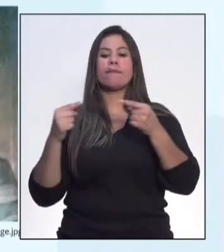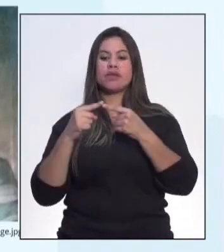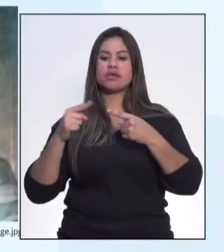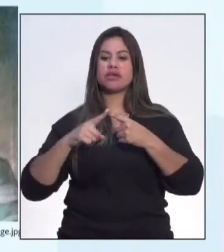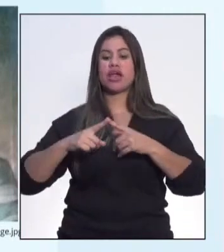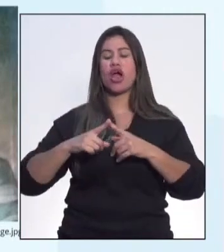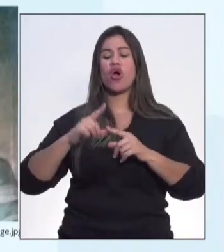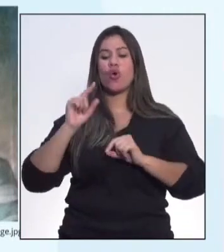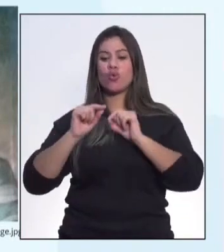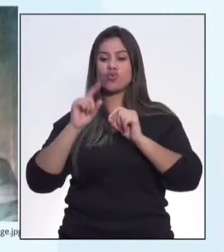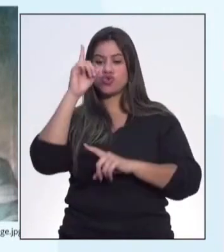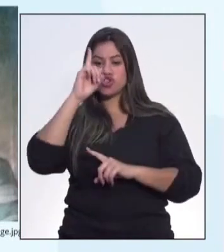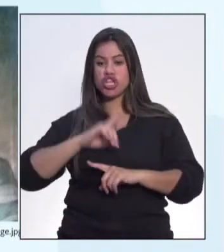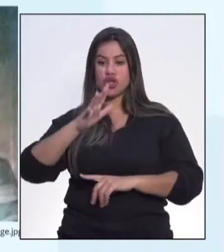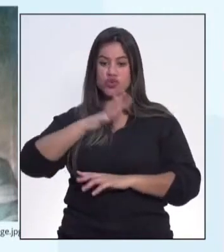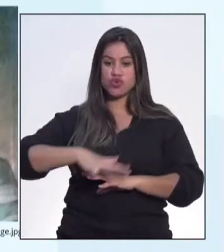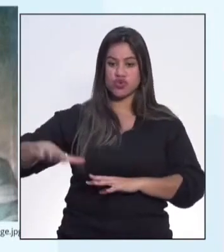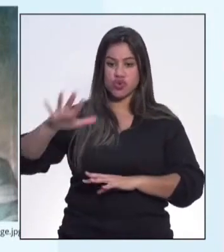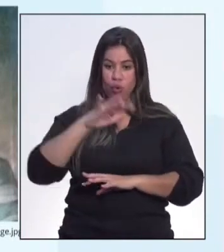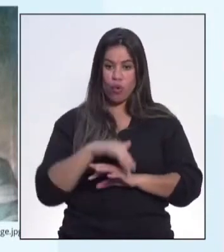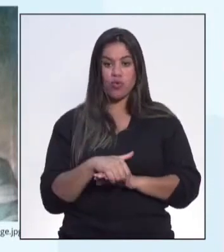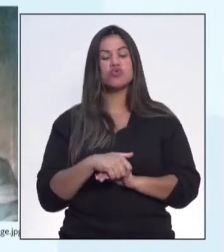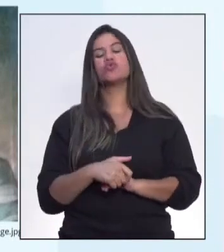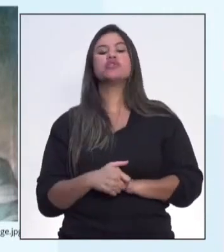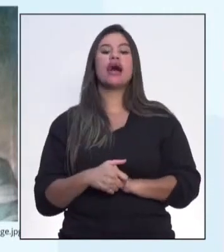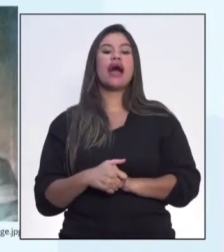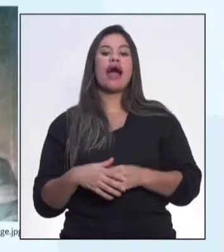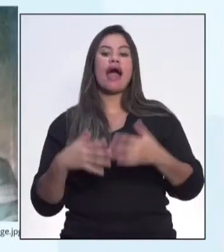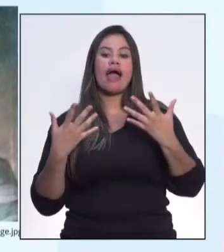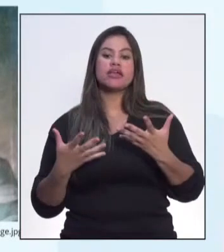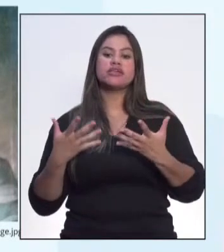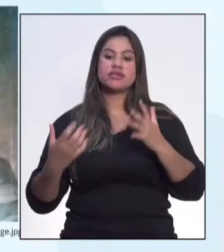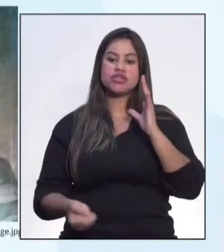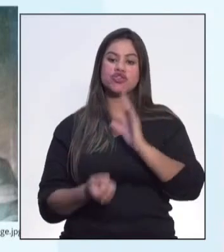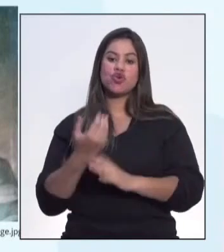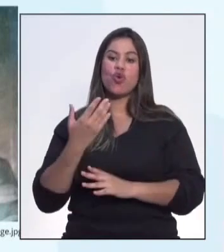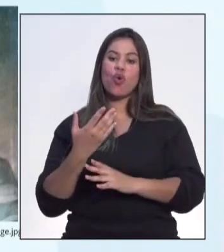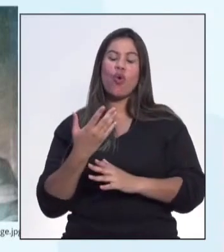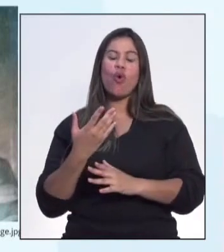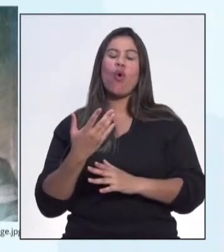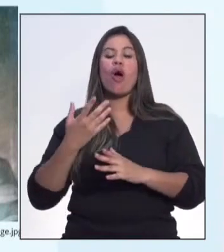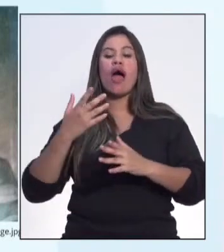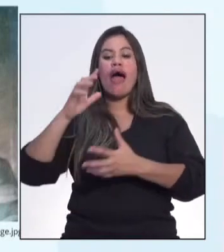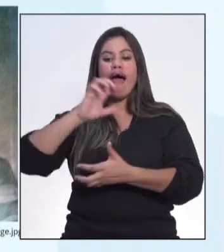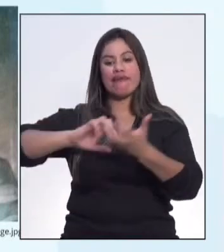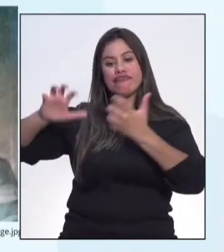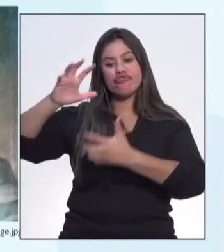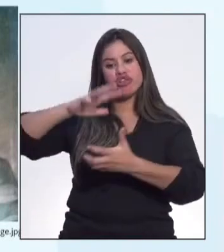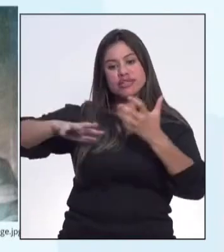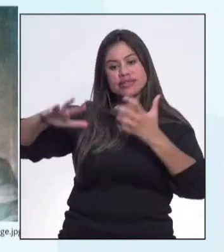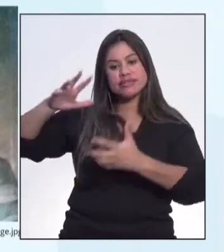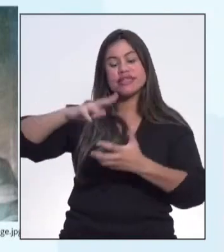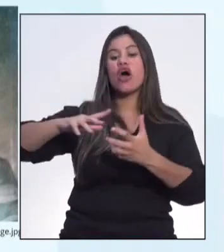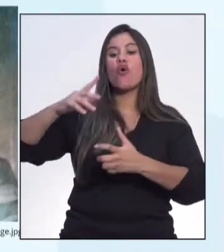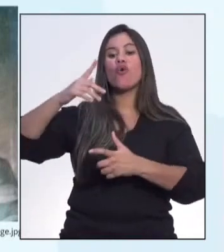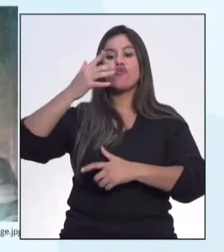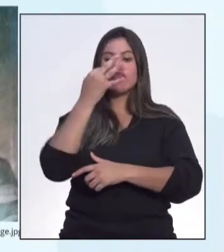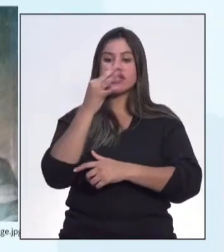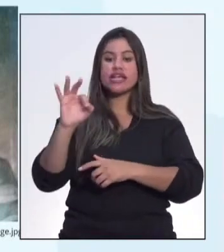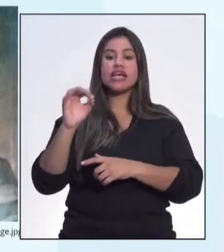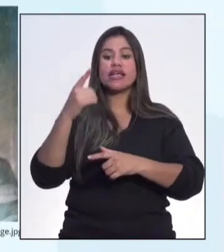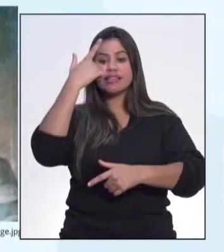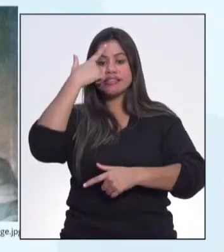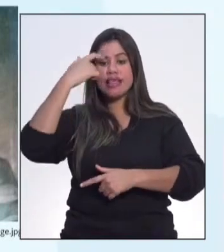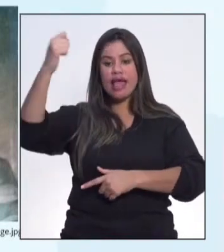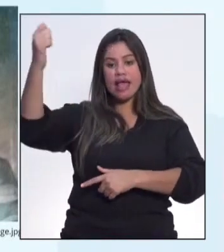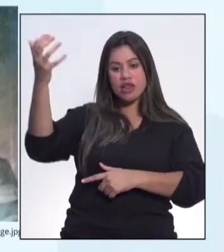direitos civis para todos, surgiu a Revolução Francesa, e com ideias iluministas e transformadoras